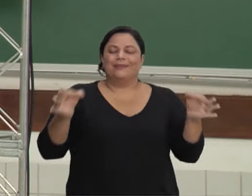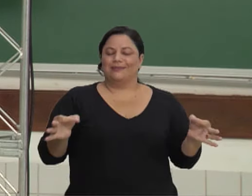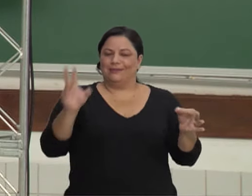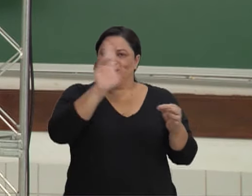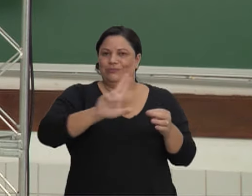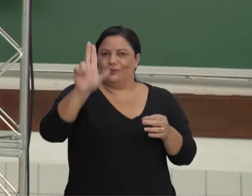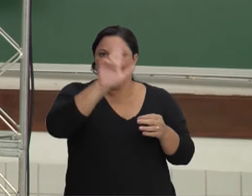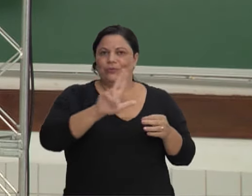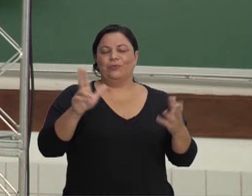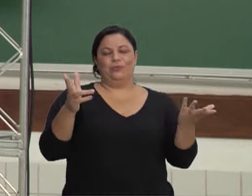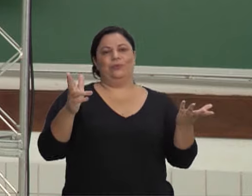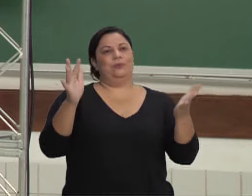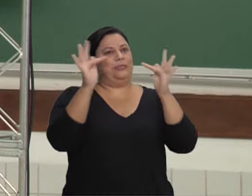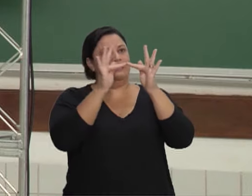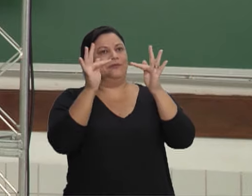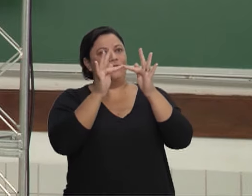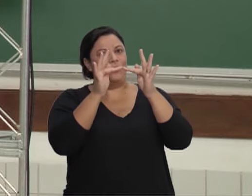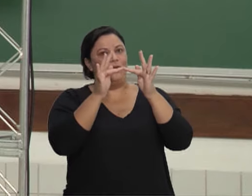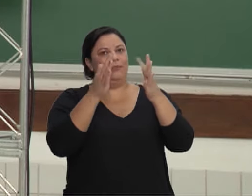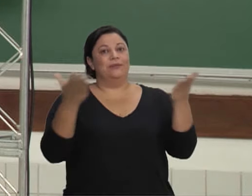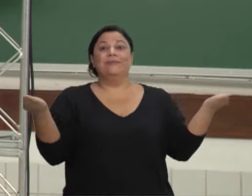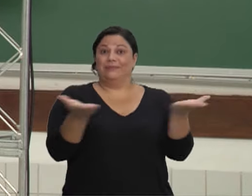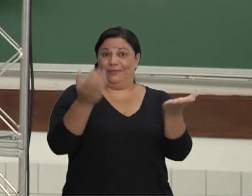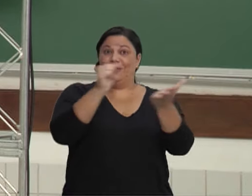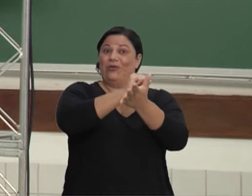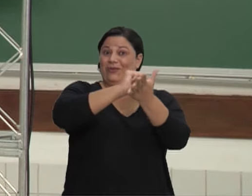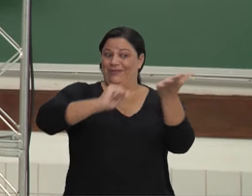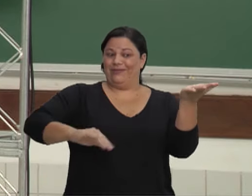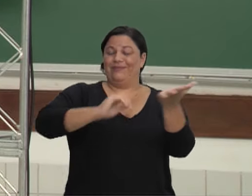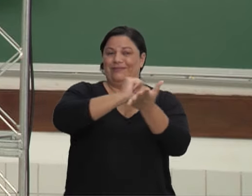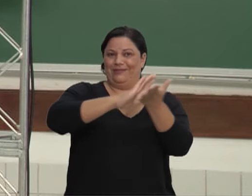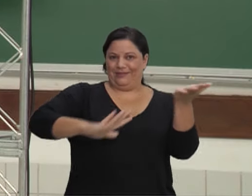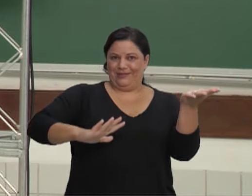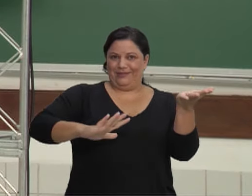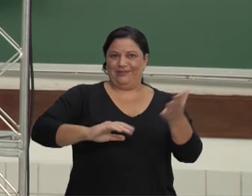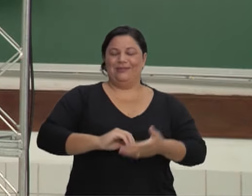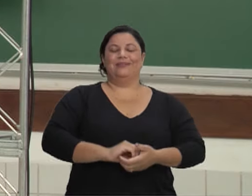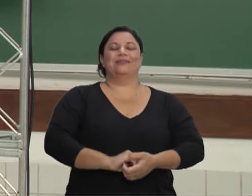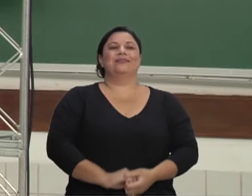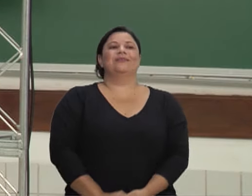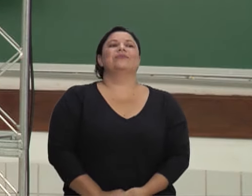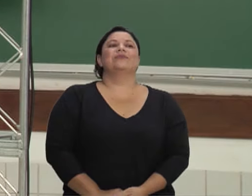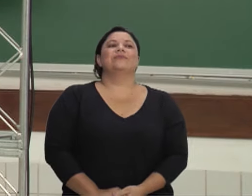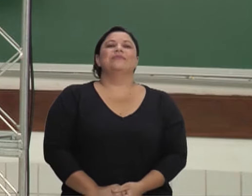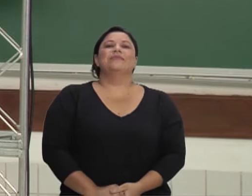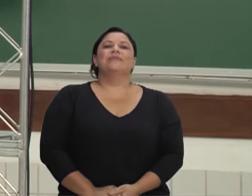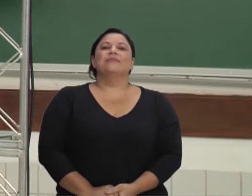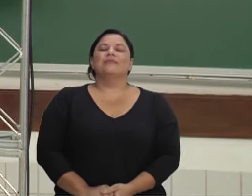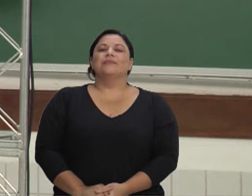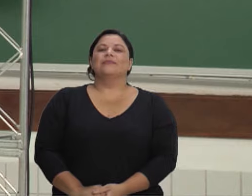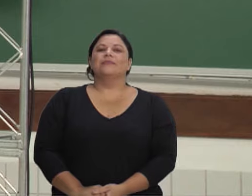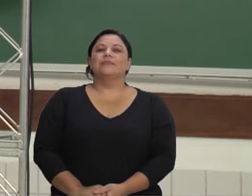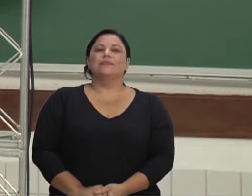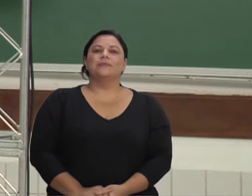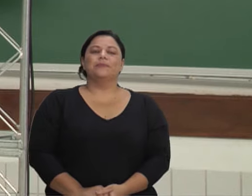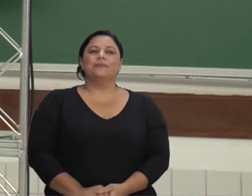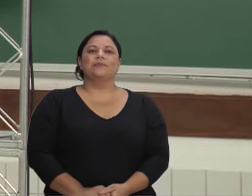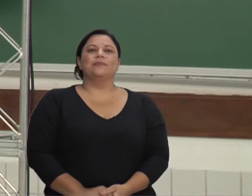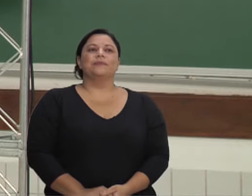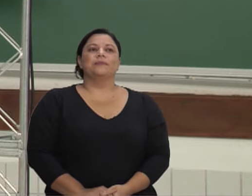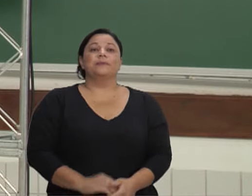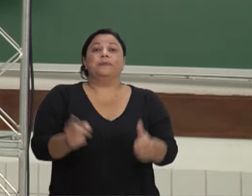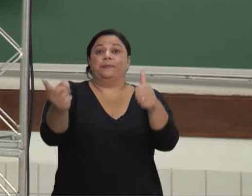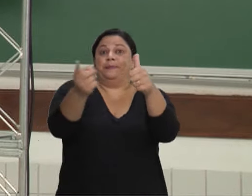fórmula, né? E agora a gente chega na hora dos exercícios. Então, vamos lá.